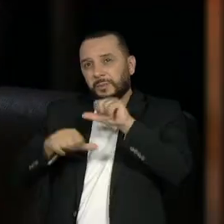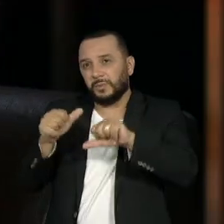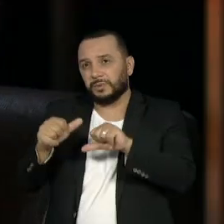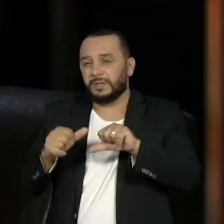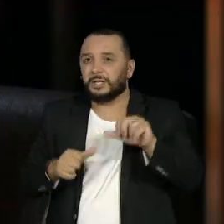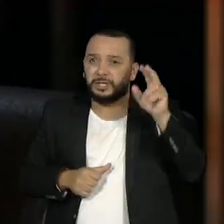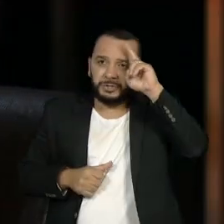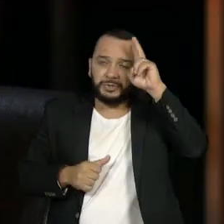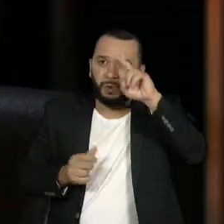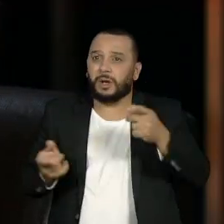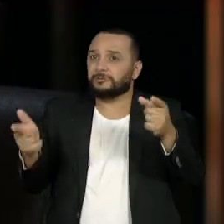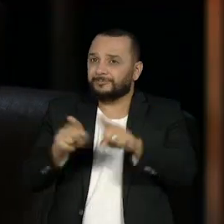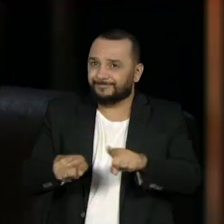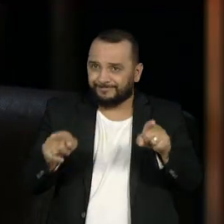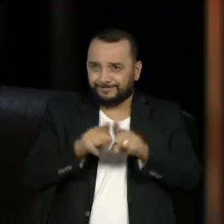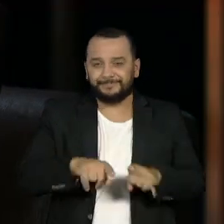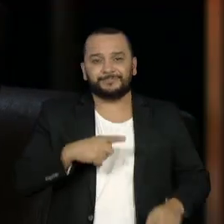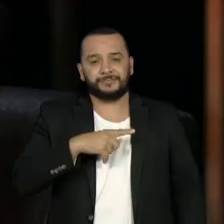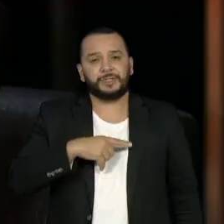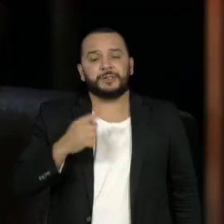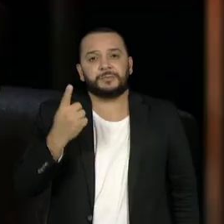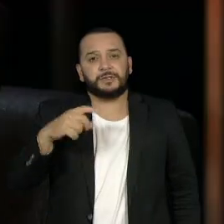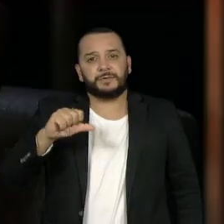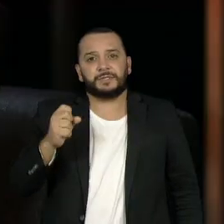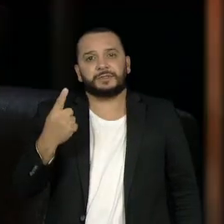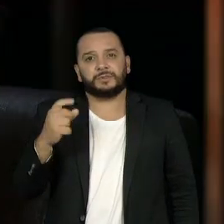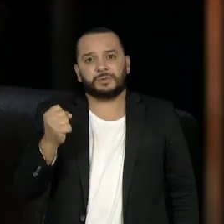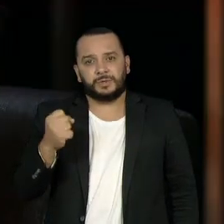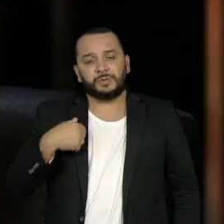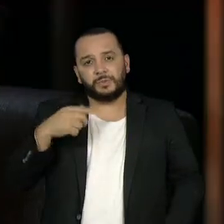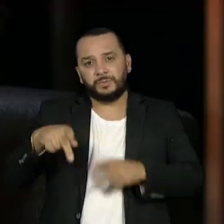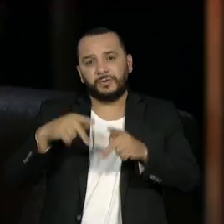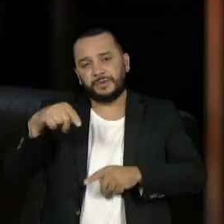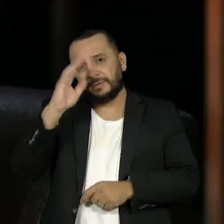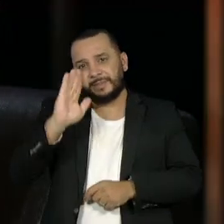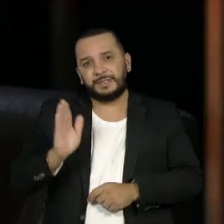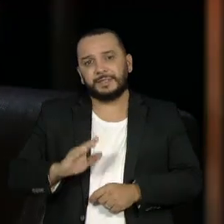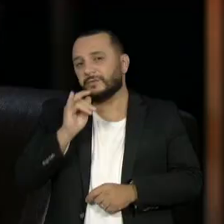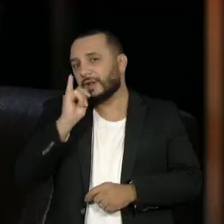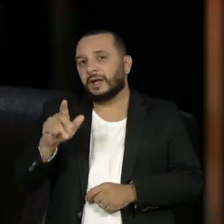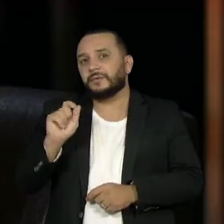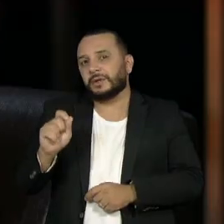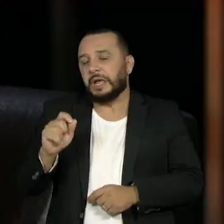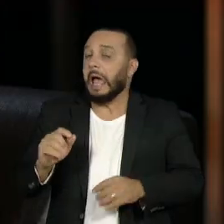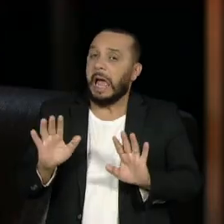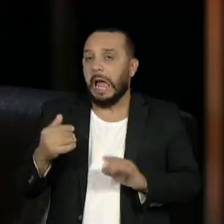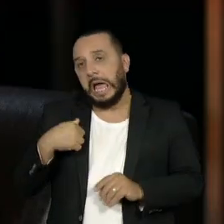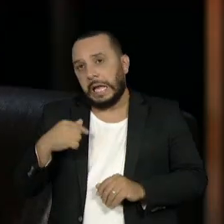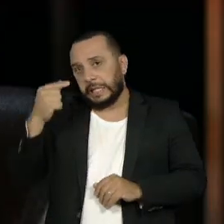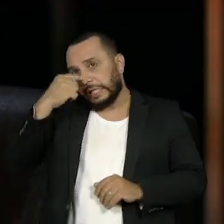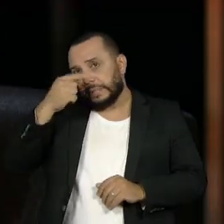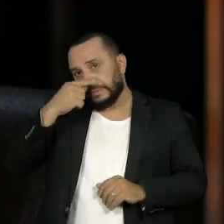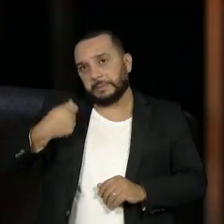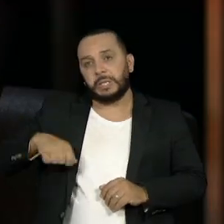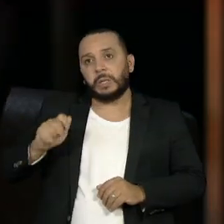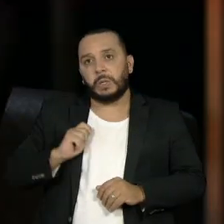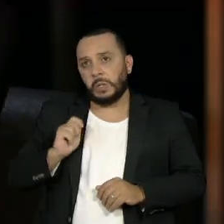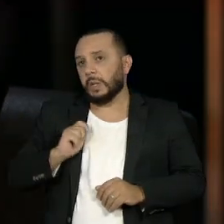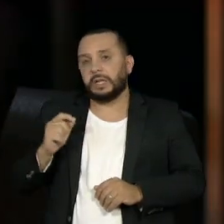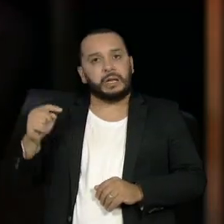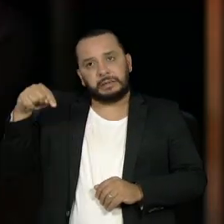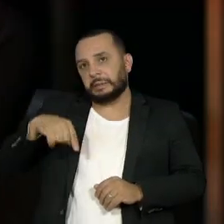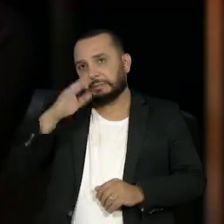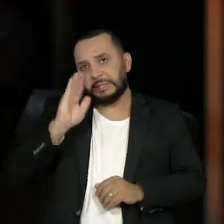né em 1918 por exemplo Tás a os brasileiros dizemos não à gripe espanhola não chega no Brasil país é